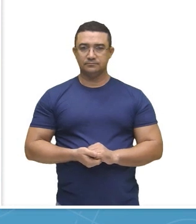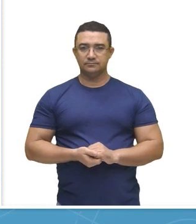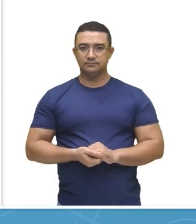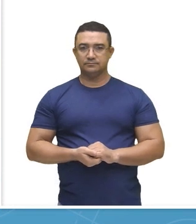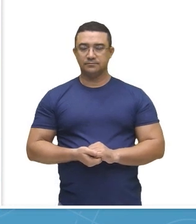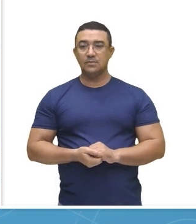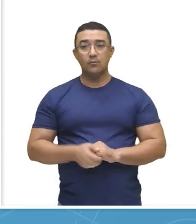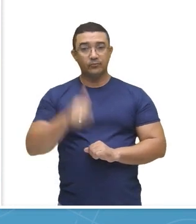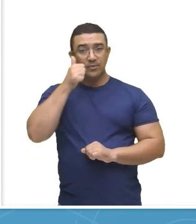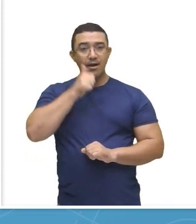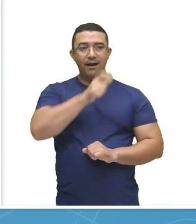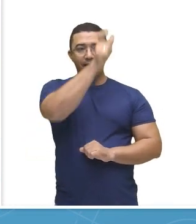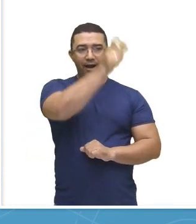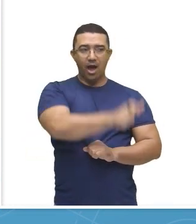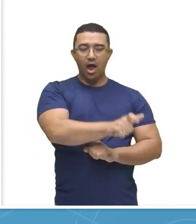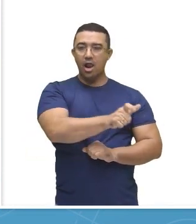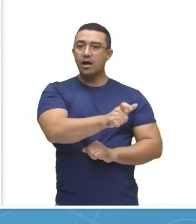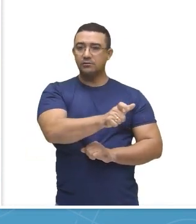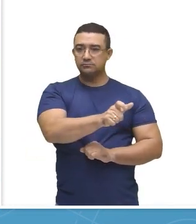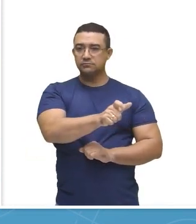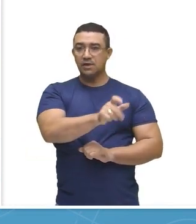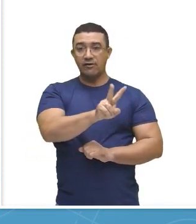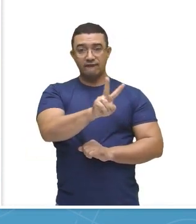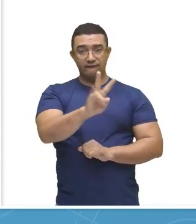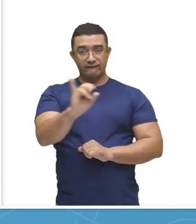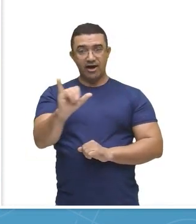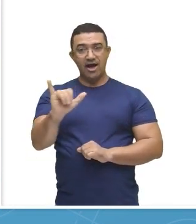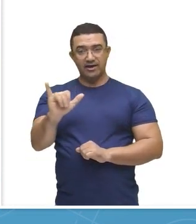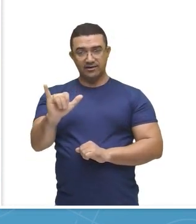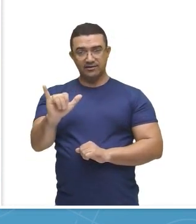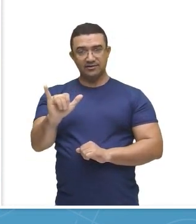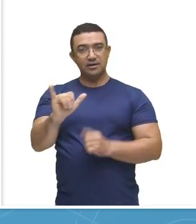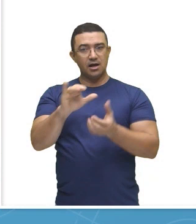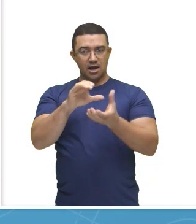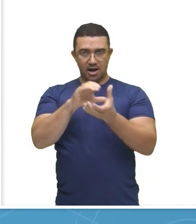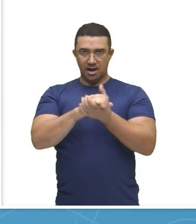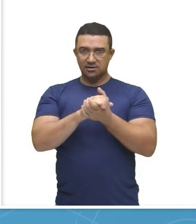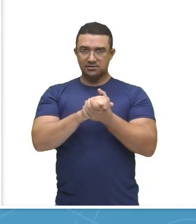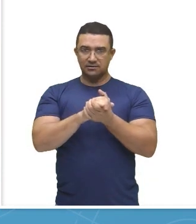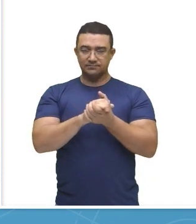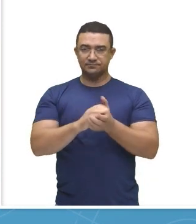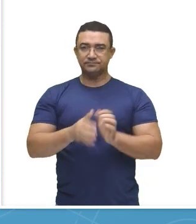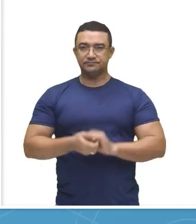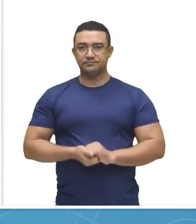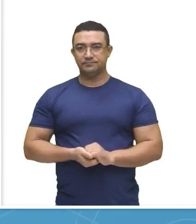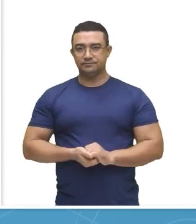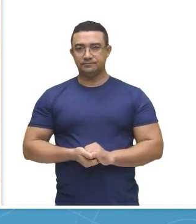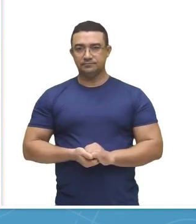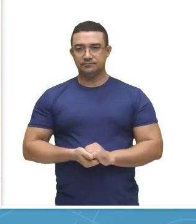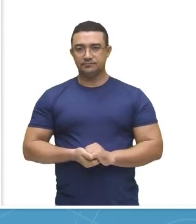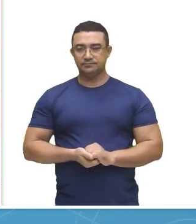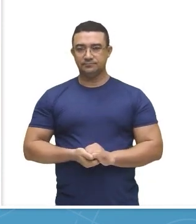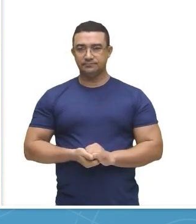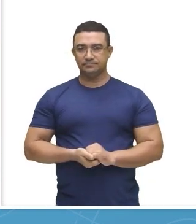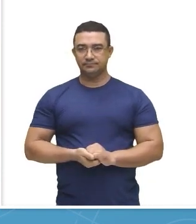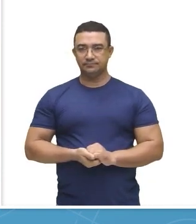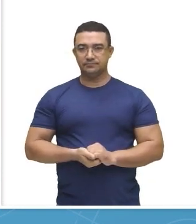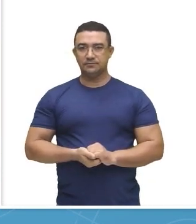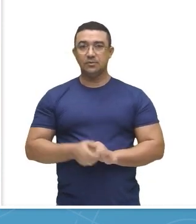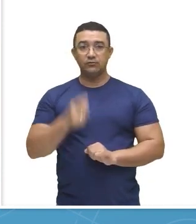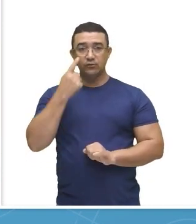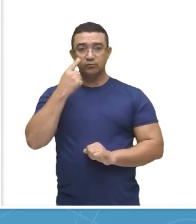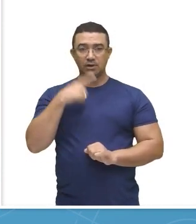Então, ela casará, ou ela vai casar, como a gente fala no dia a dia. Vejam que eu tenho aqui o to